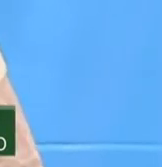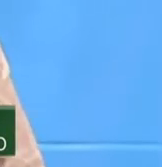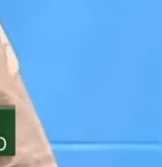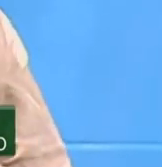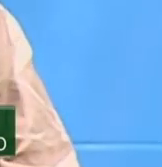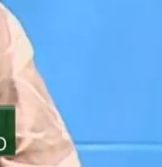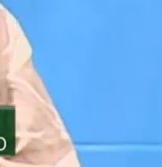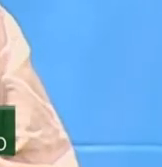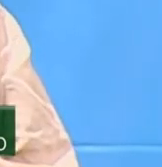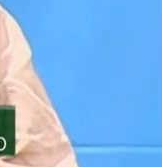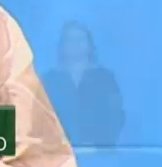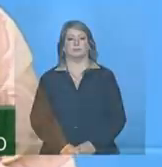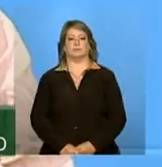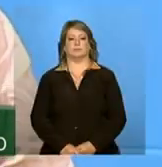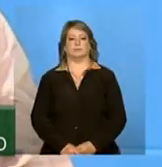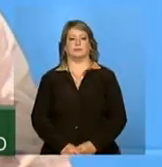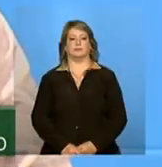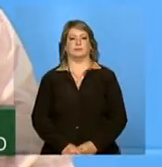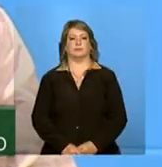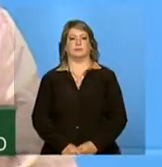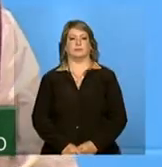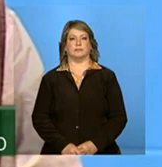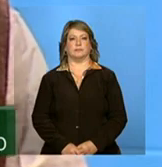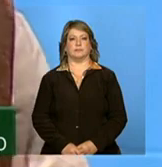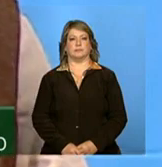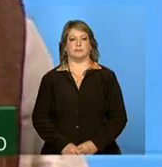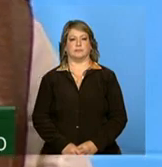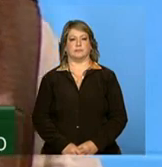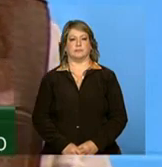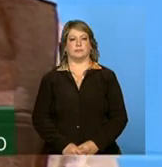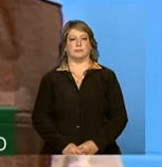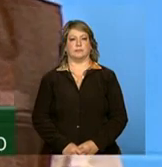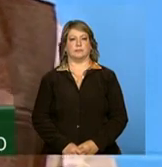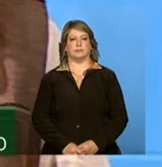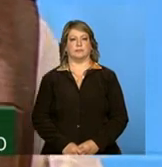Distinguished panelists, sisters and brothers.